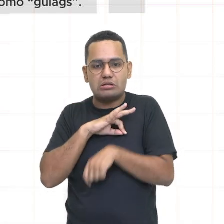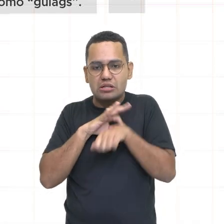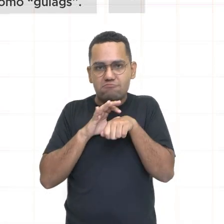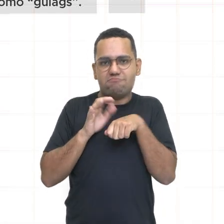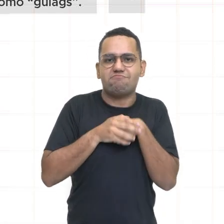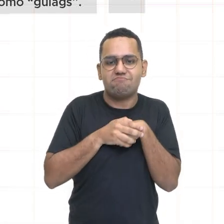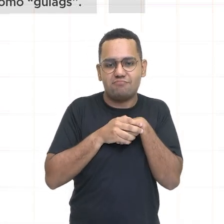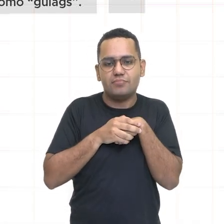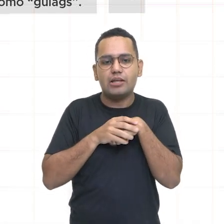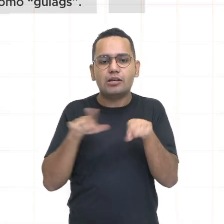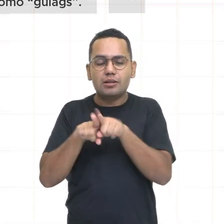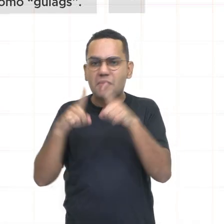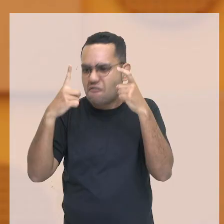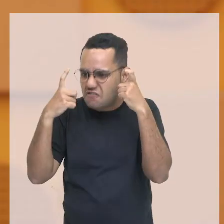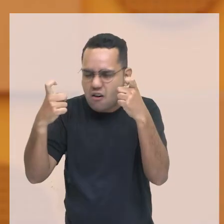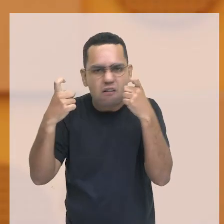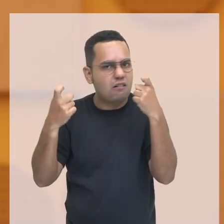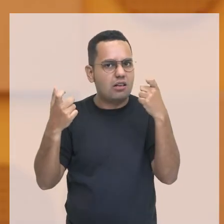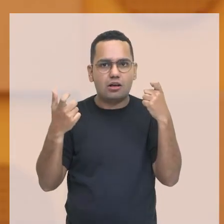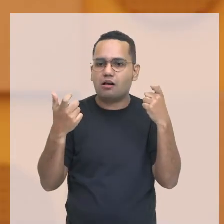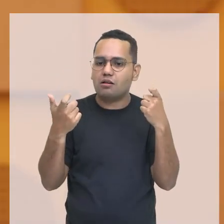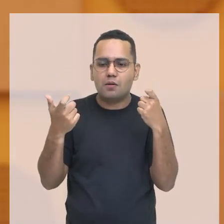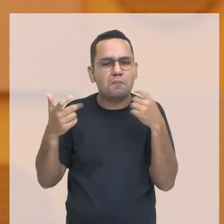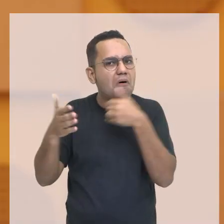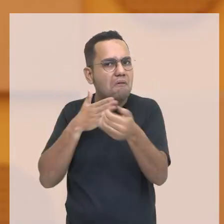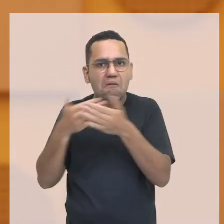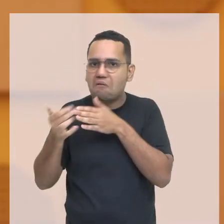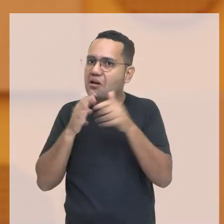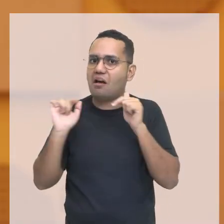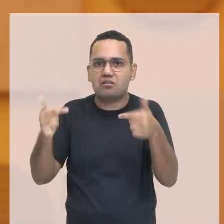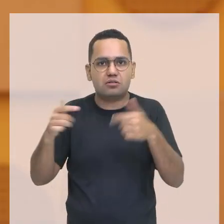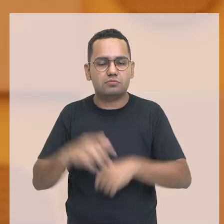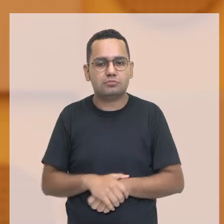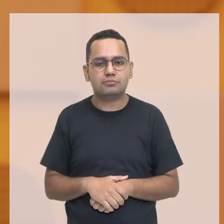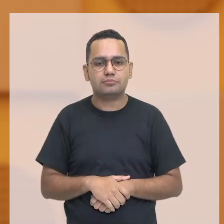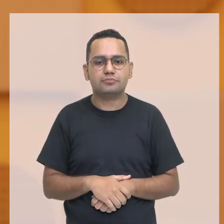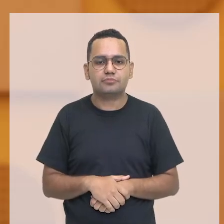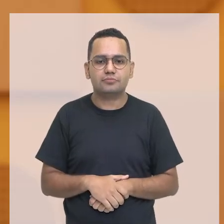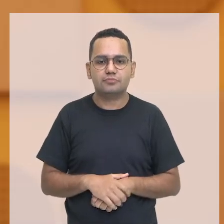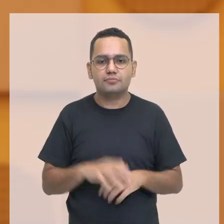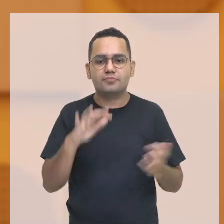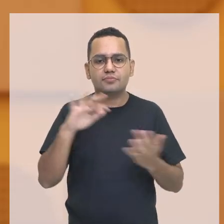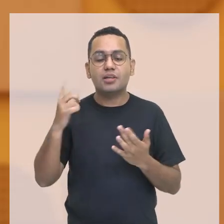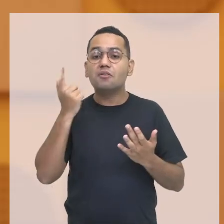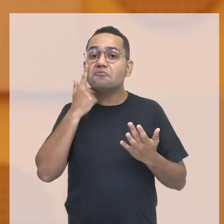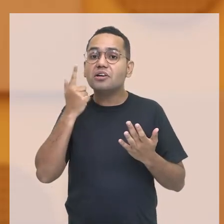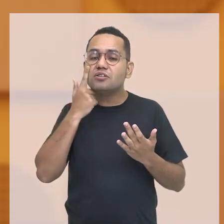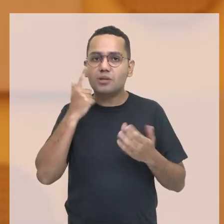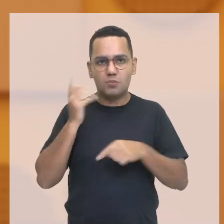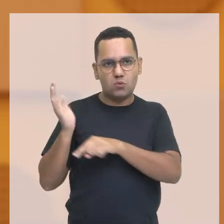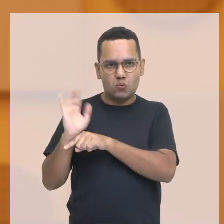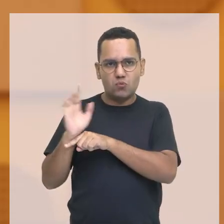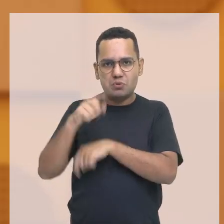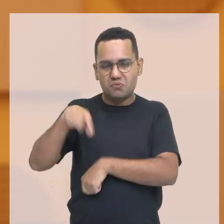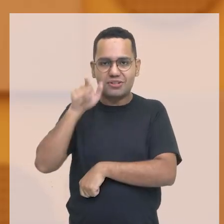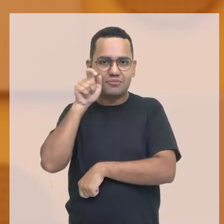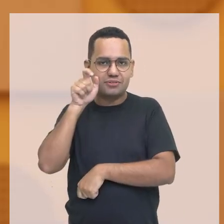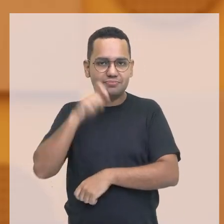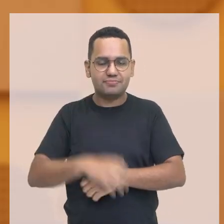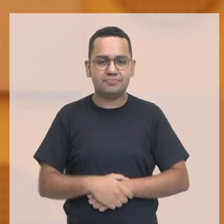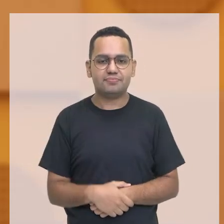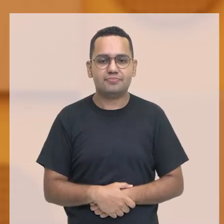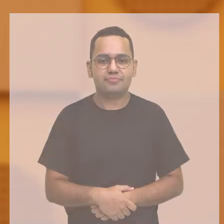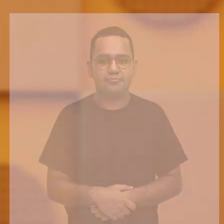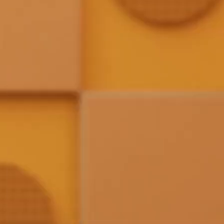nós analisarmos, como é que ocorria esses campos de extermínio, trouxemos um vídeo para vocês assistirem. Olhem